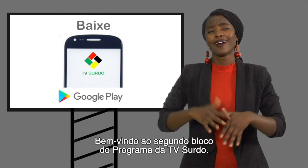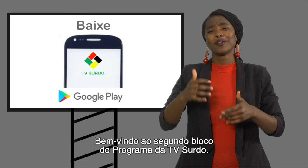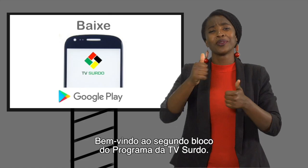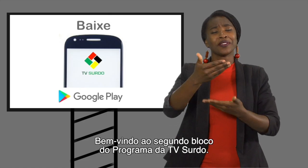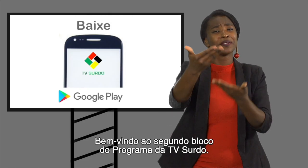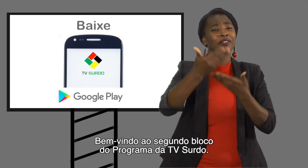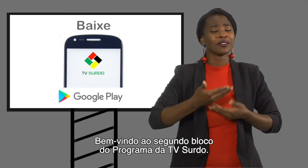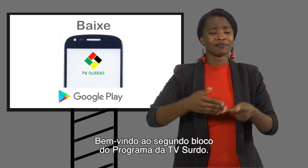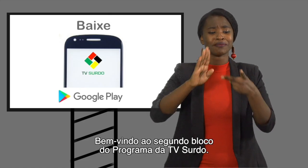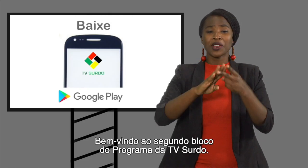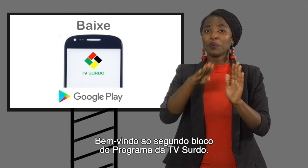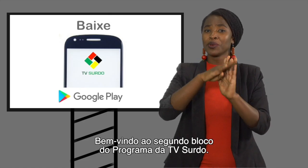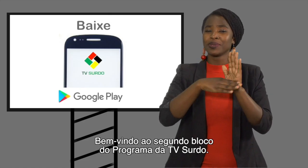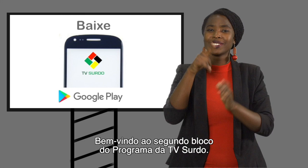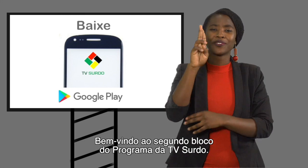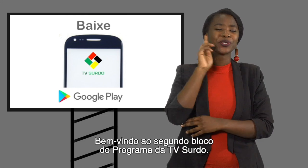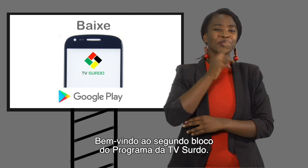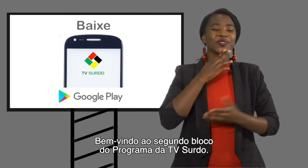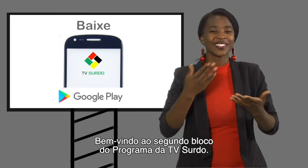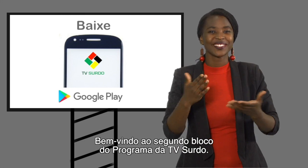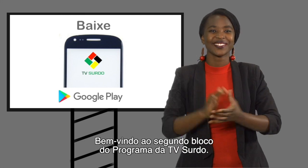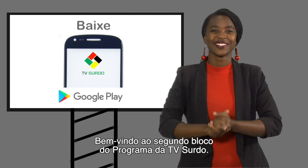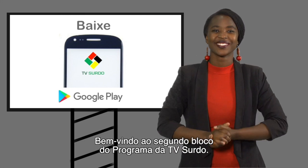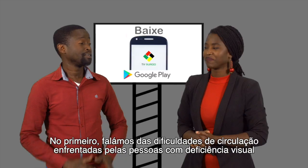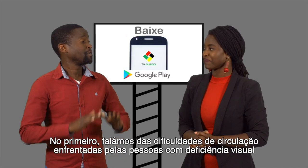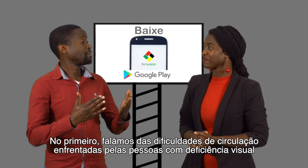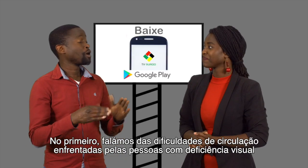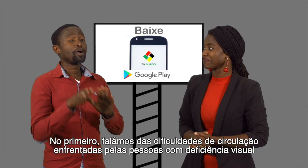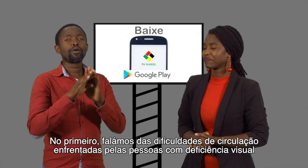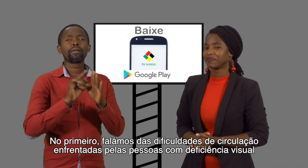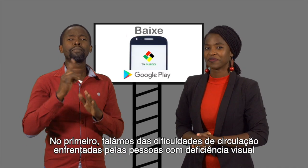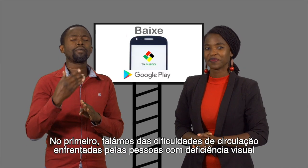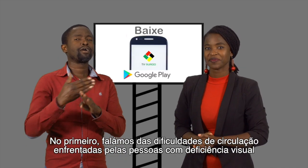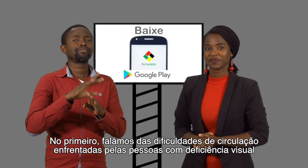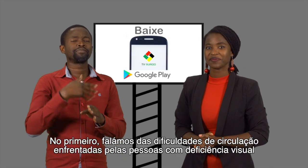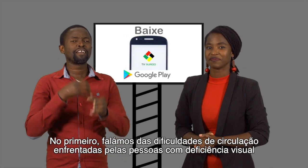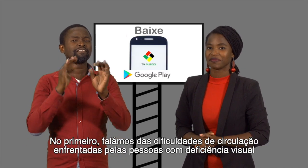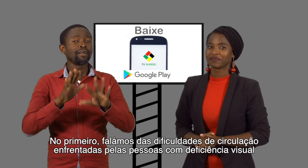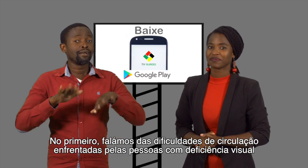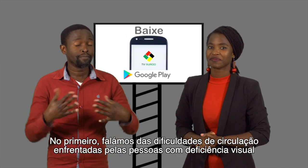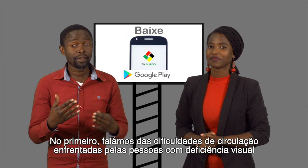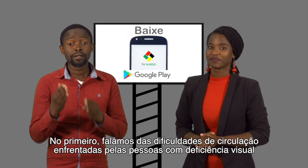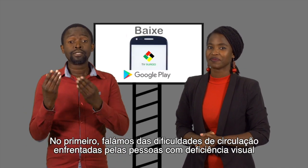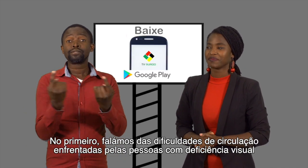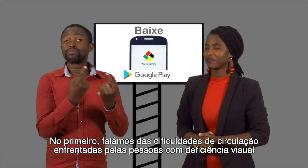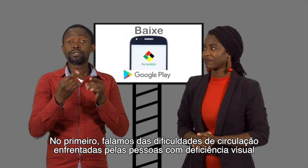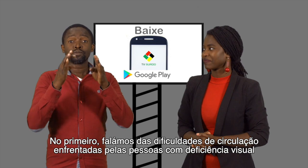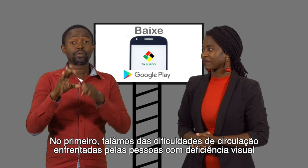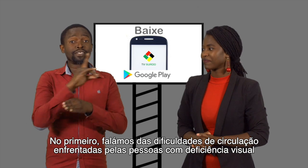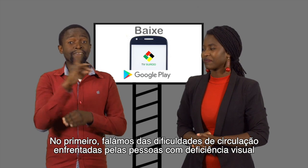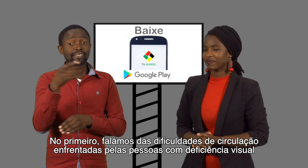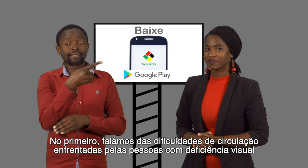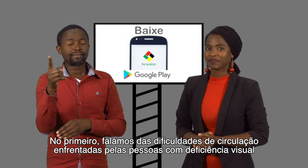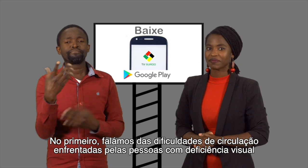Bem-vindo ao segundo bloco do programa da TV Surdo. No primeiro, falamos das dificuldades de circulação